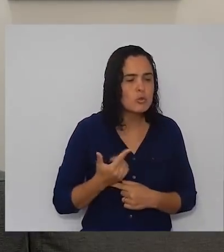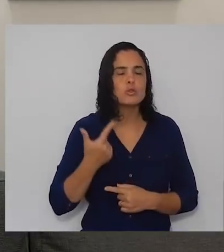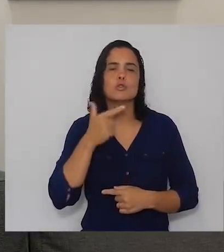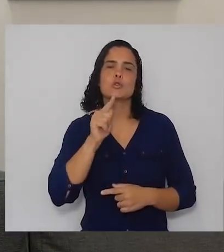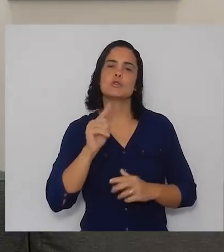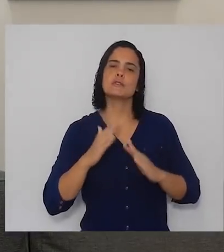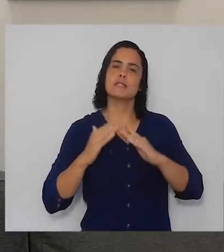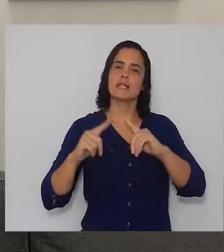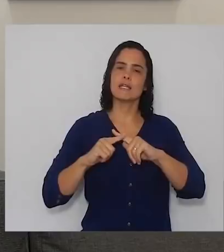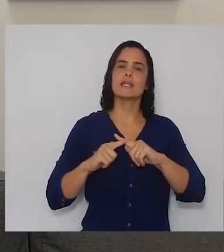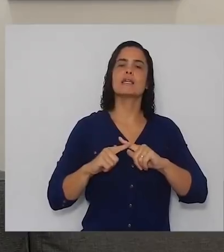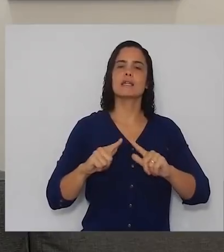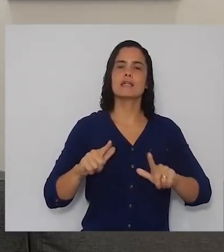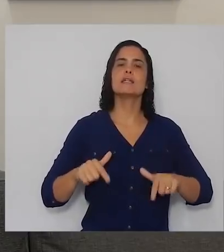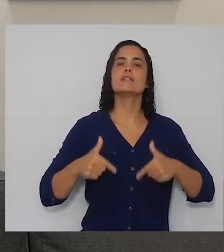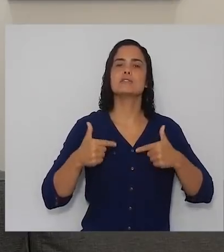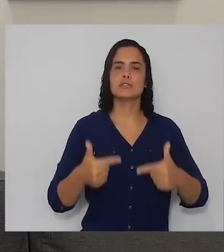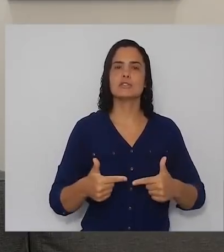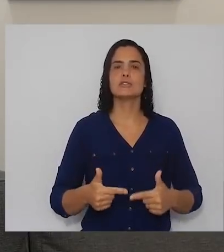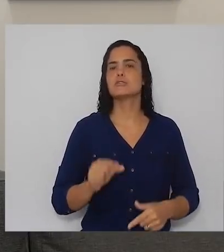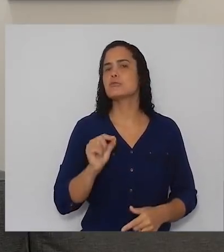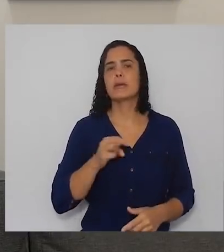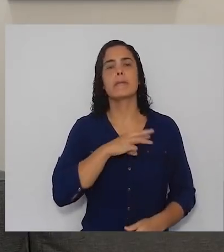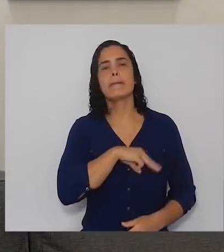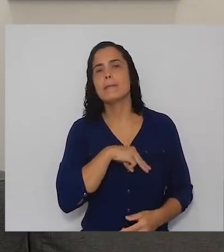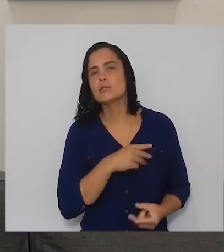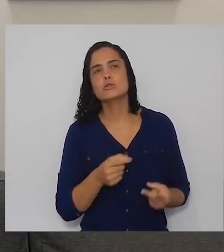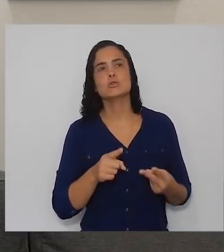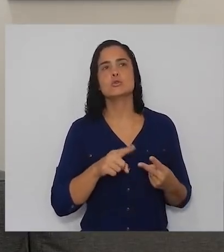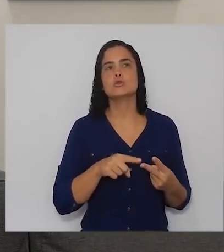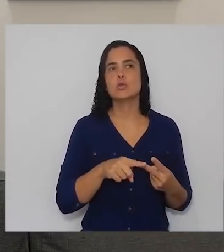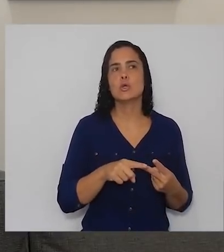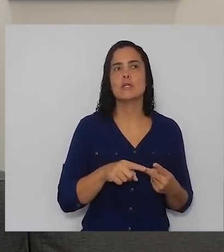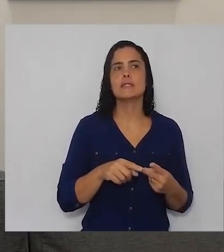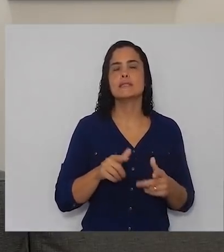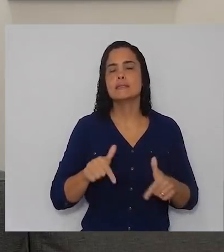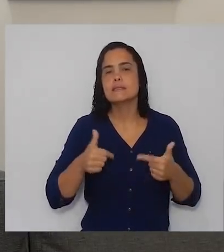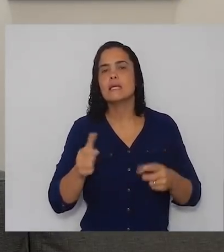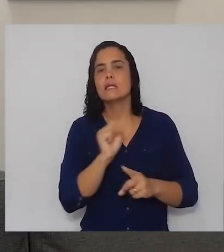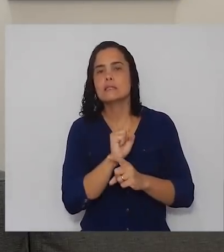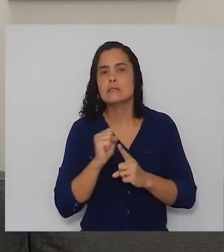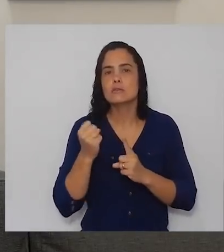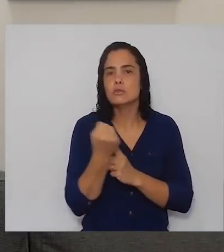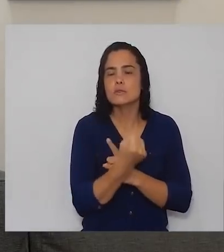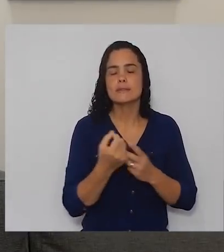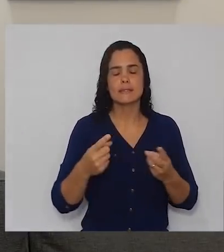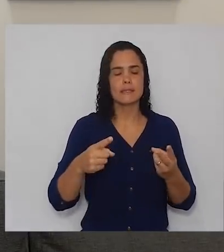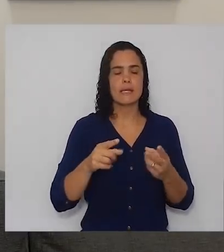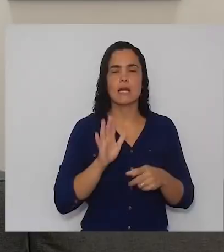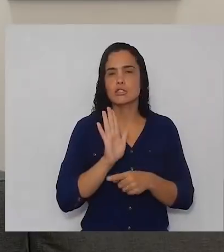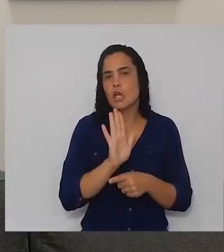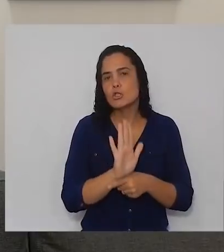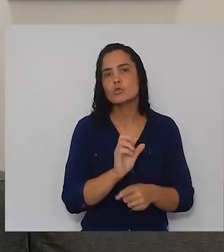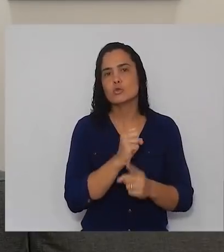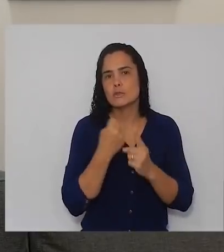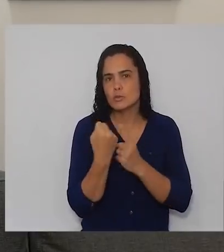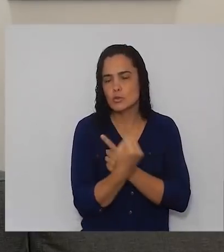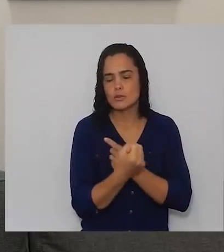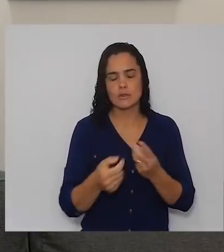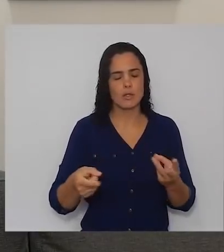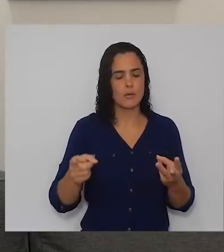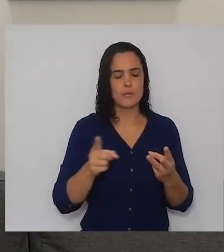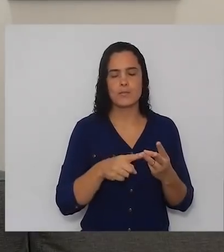nós sozinhos não podemos ir. Missões, ação social, o sustento dos ministérios da igreja, o sustento do